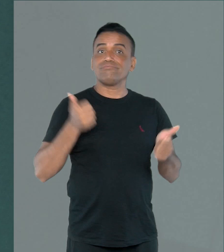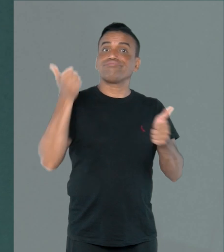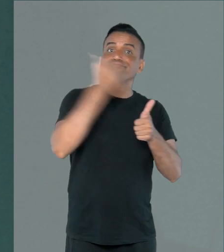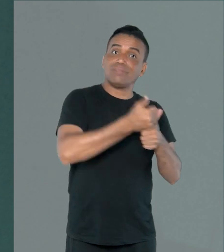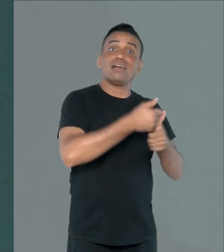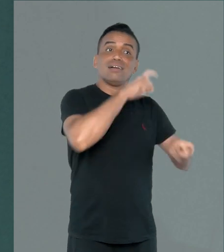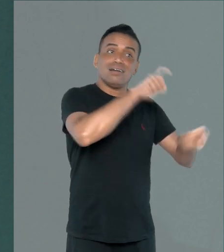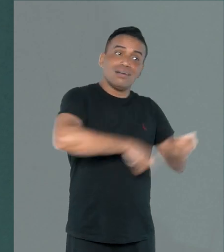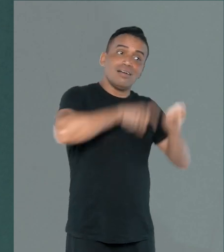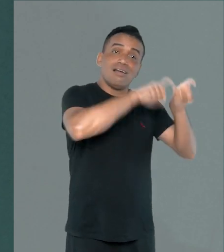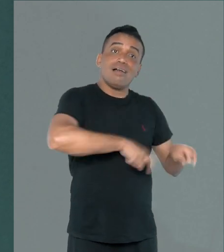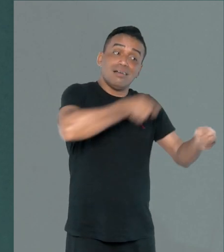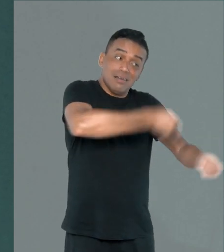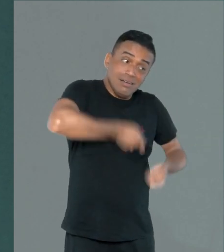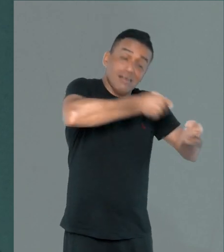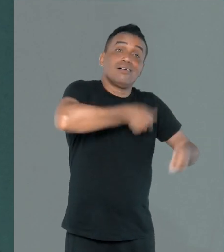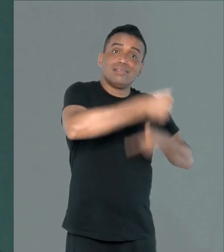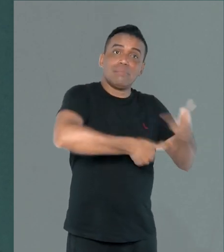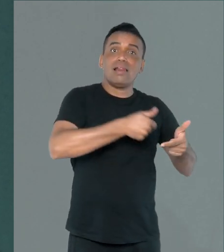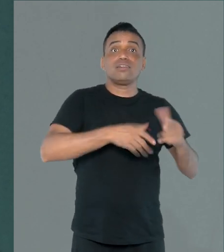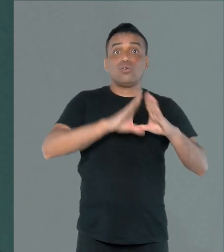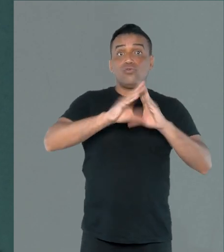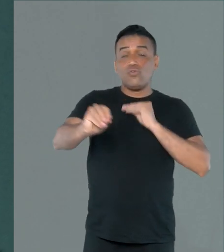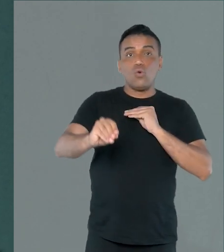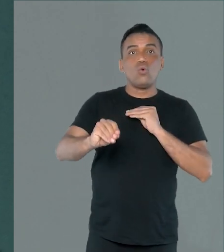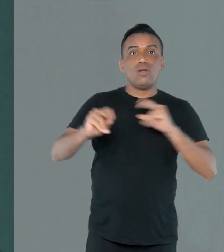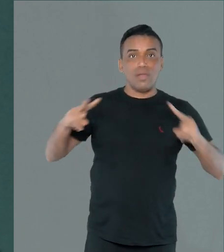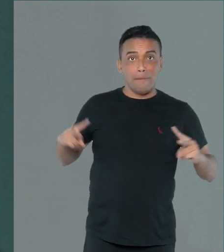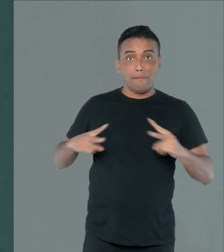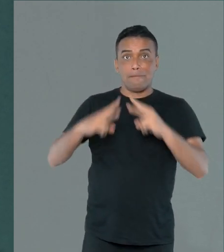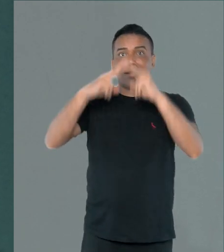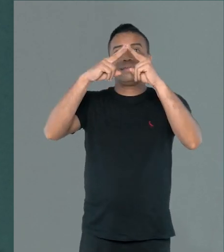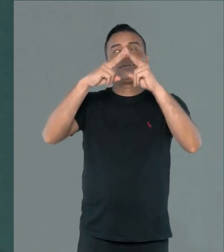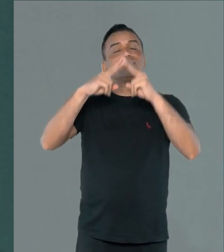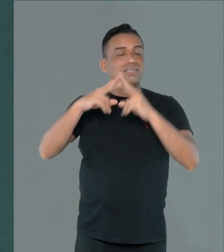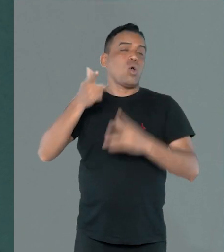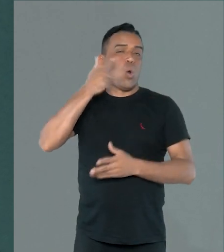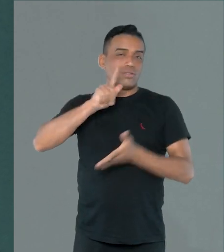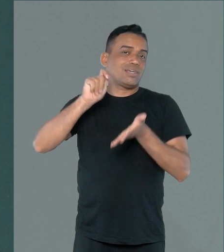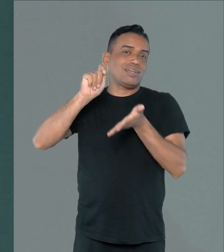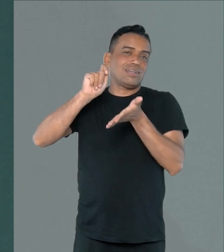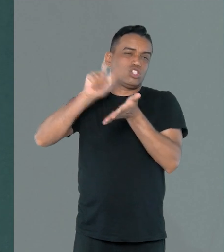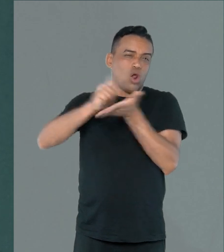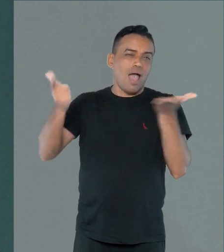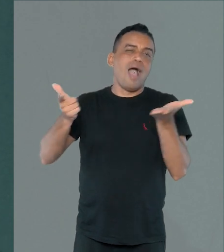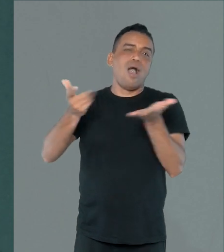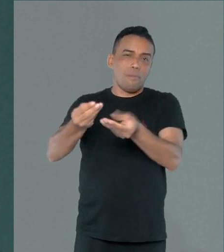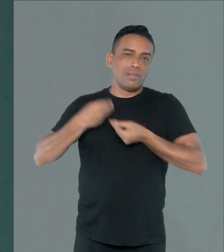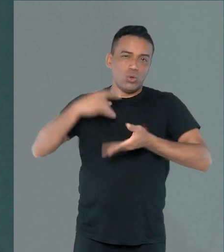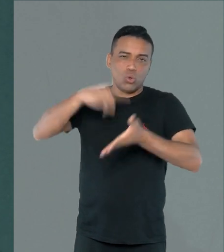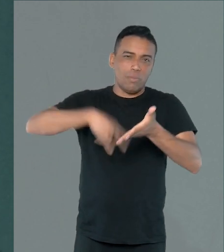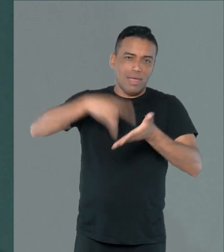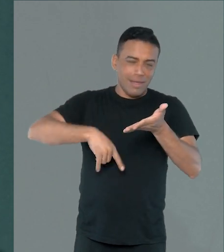descrever graças aos jornais franceses, que a gente pode acionar na Biblioteca Nacional de Paris, estão todos lá,